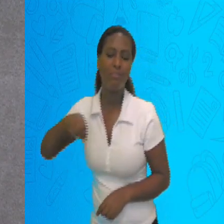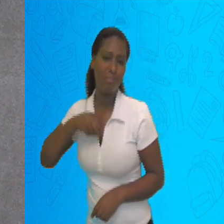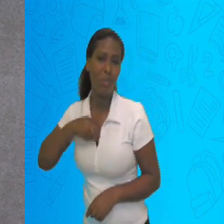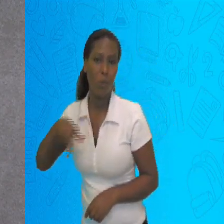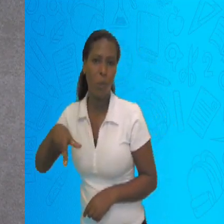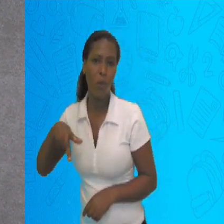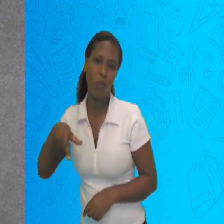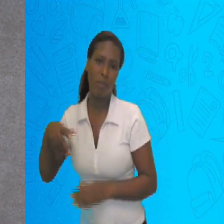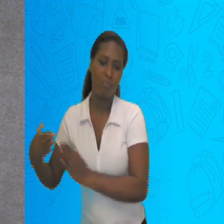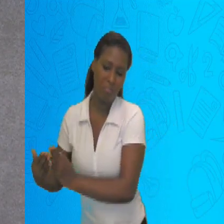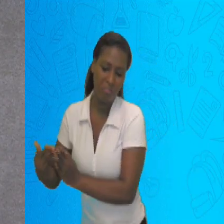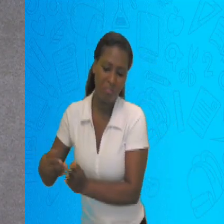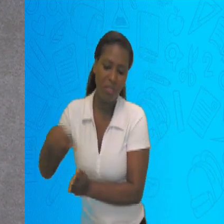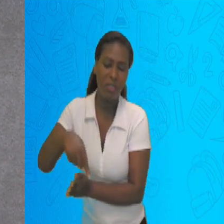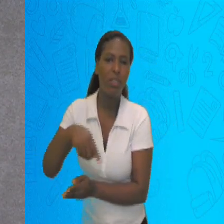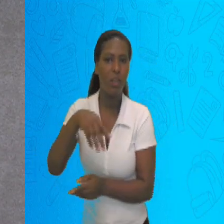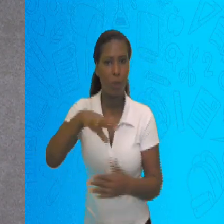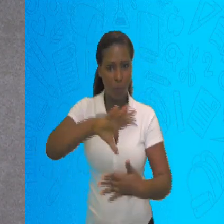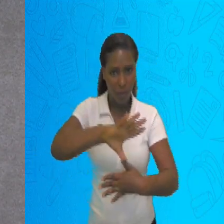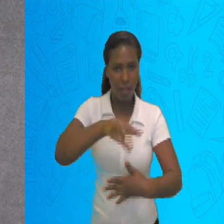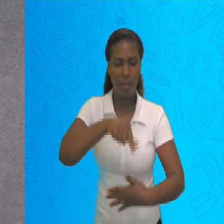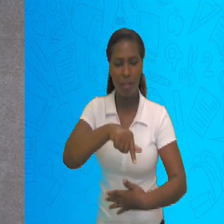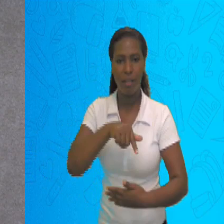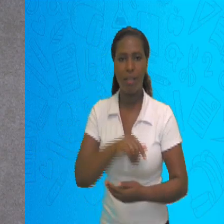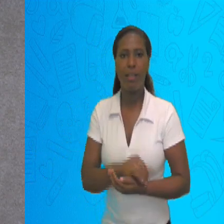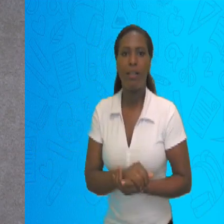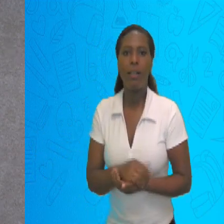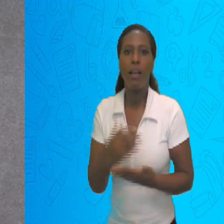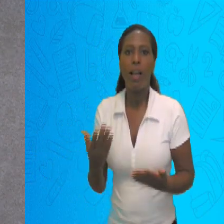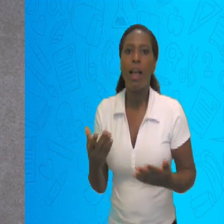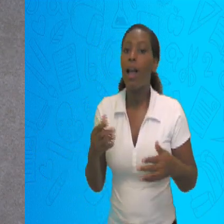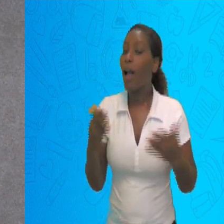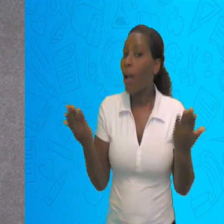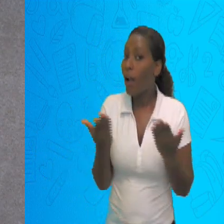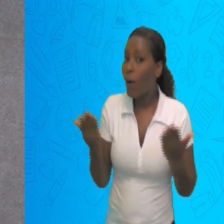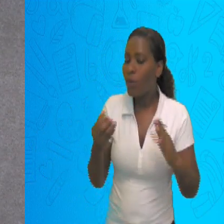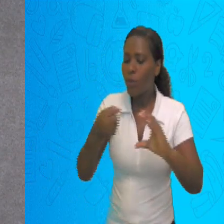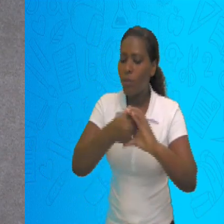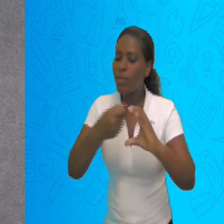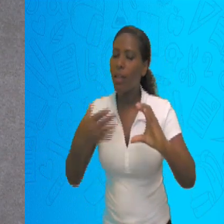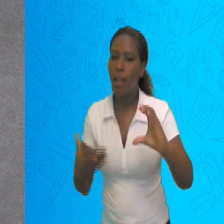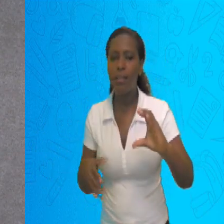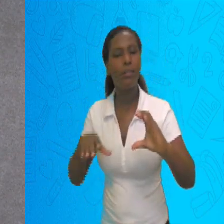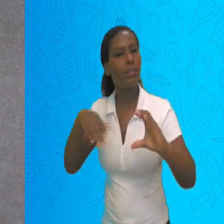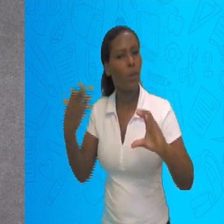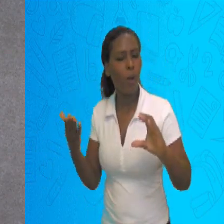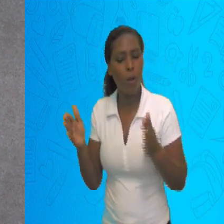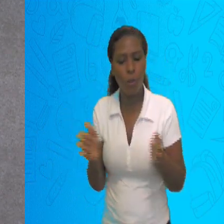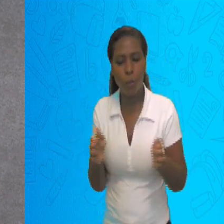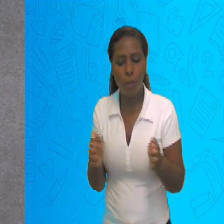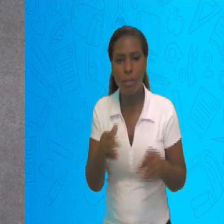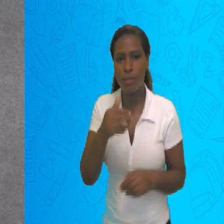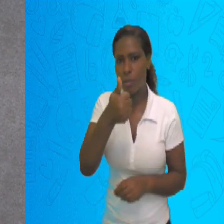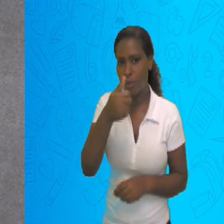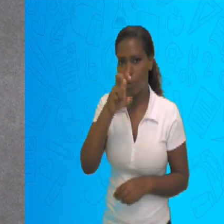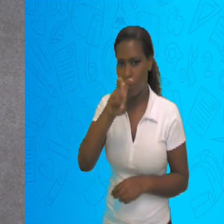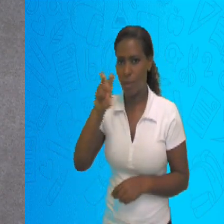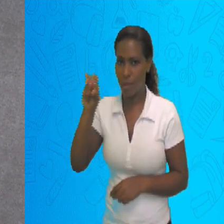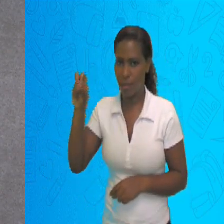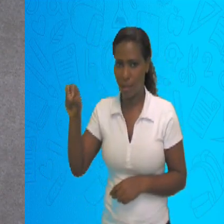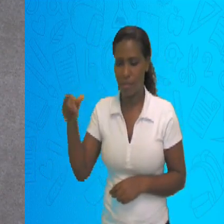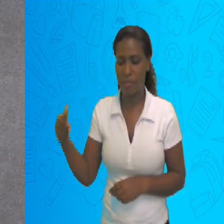indígenas e com essa característica portuguesa que estava neste momento no Brasil em 1500. Os costumes indígenas,